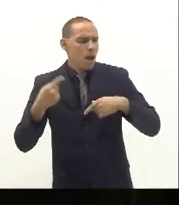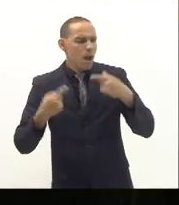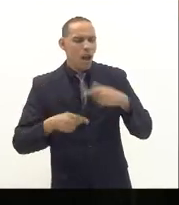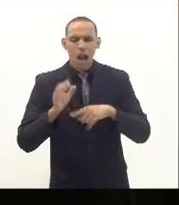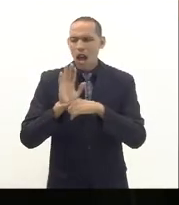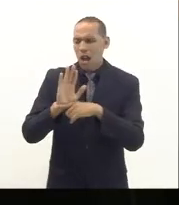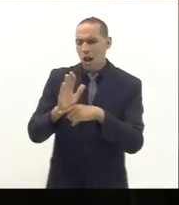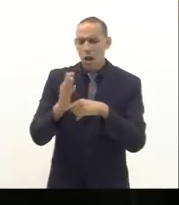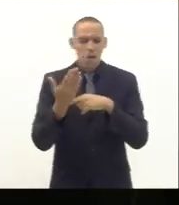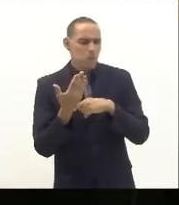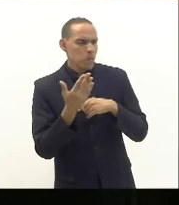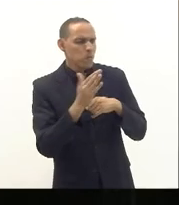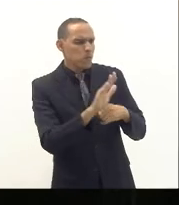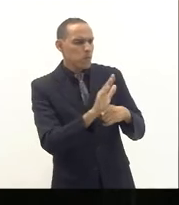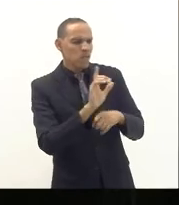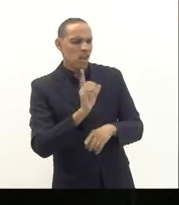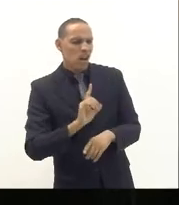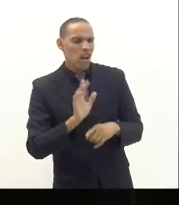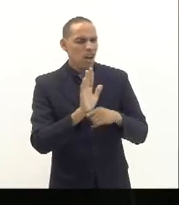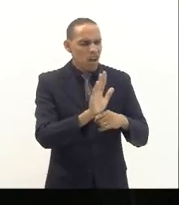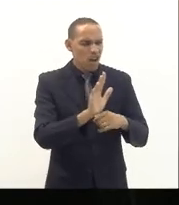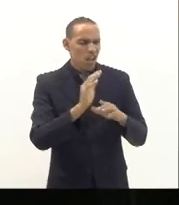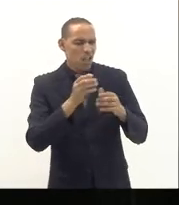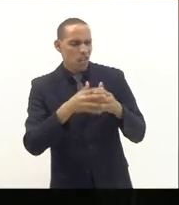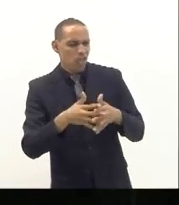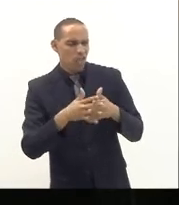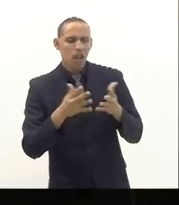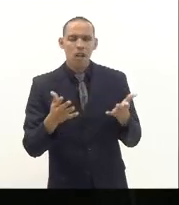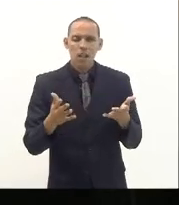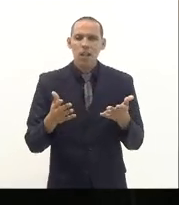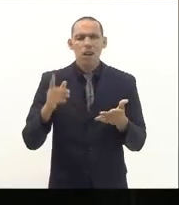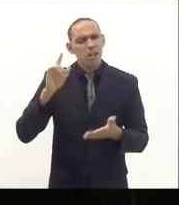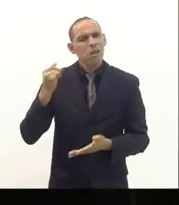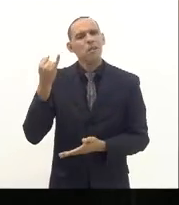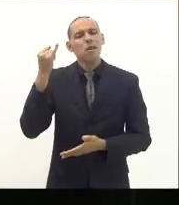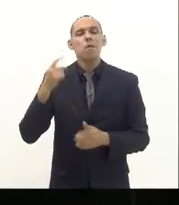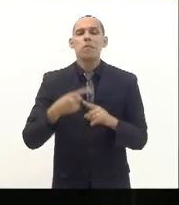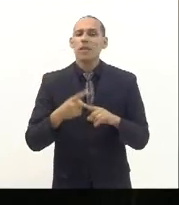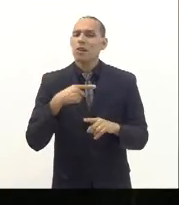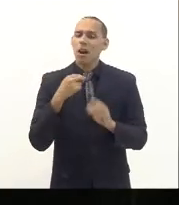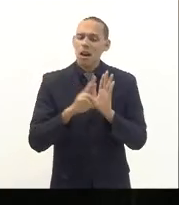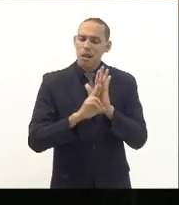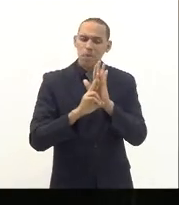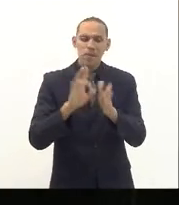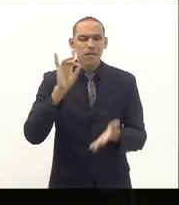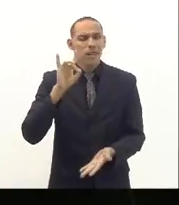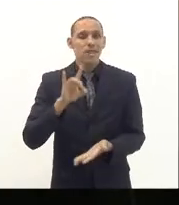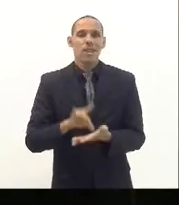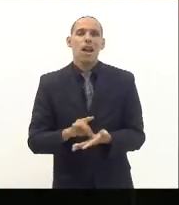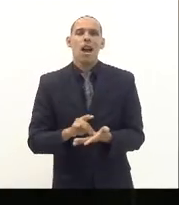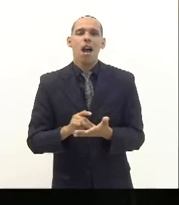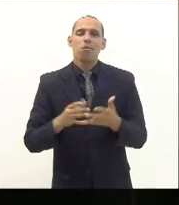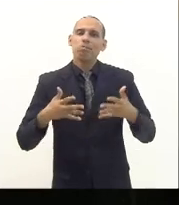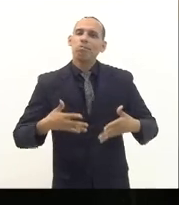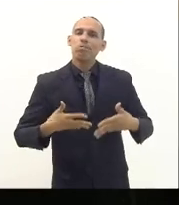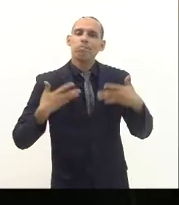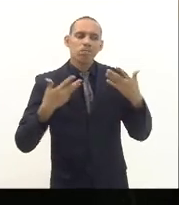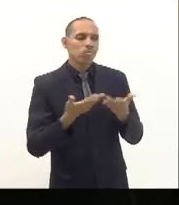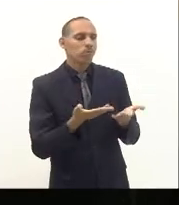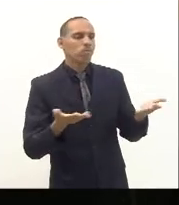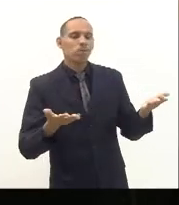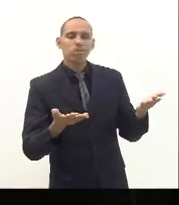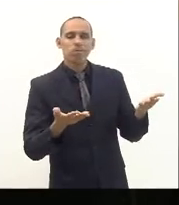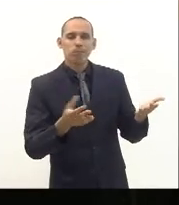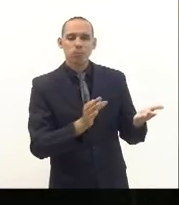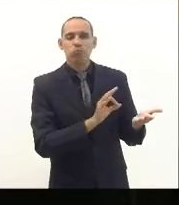para eles porque só assim nós estaremos de fato representando e honrando os